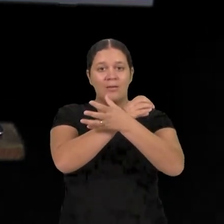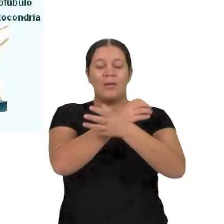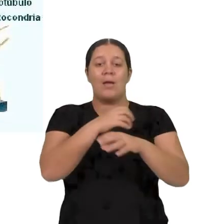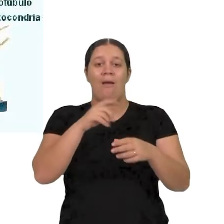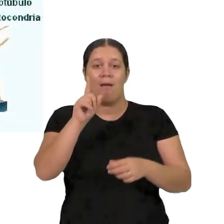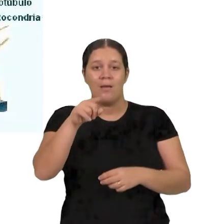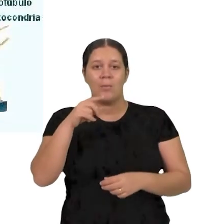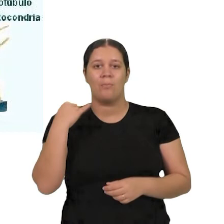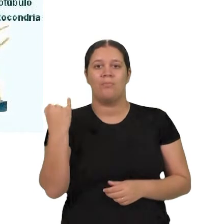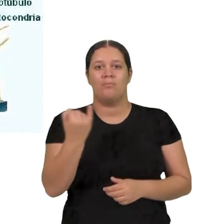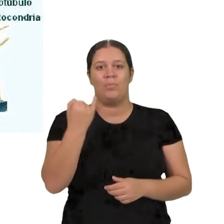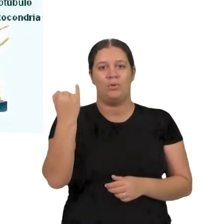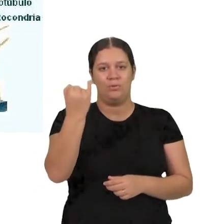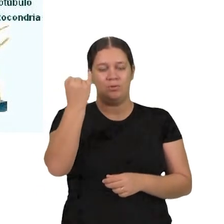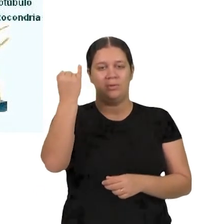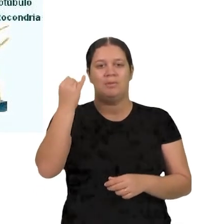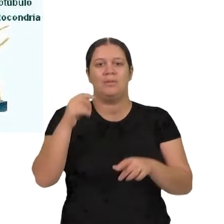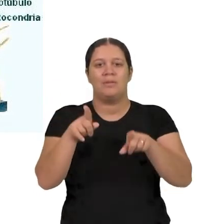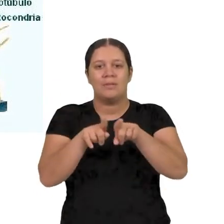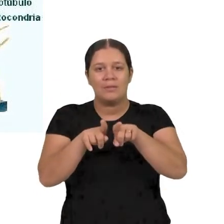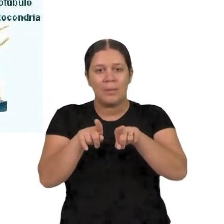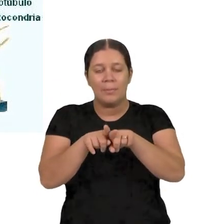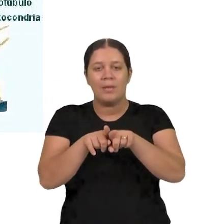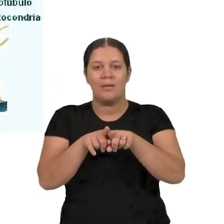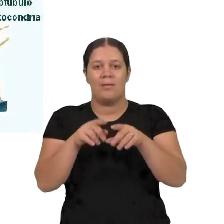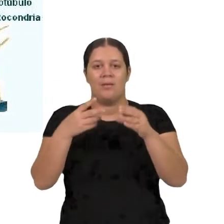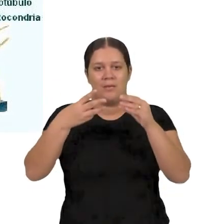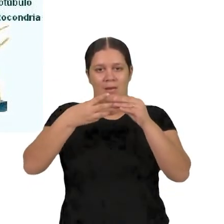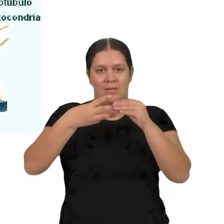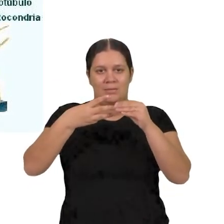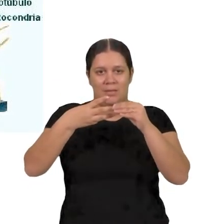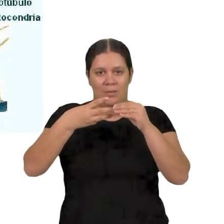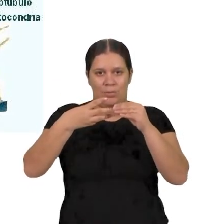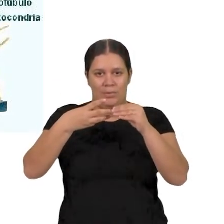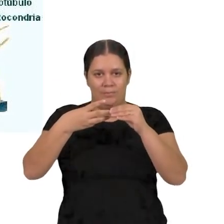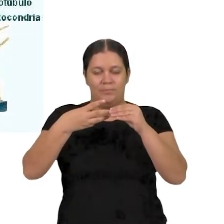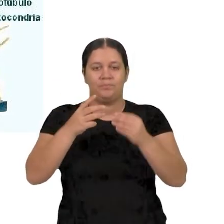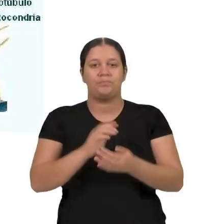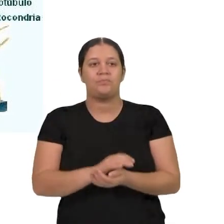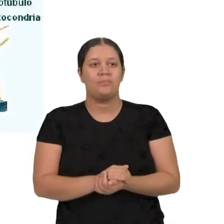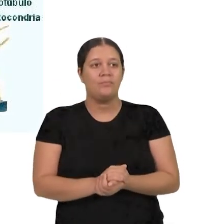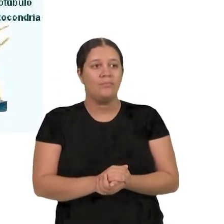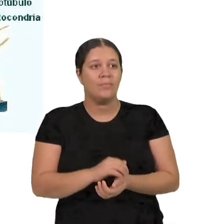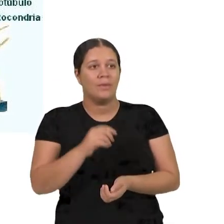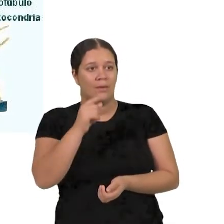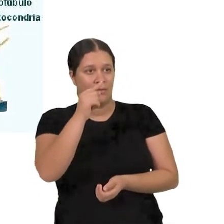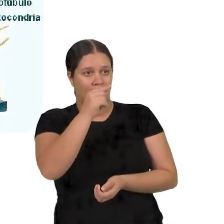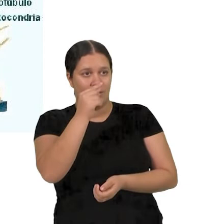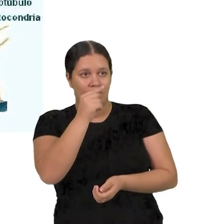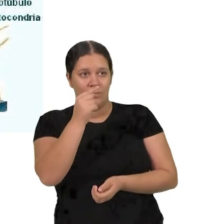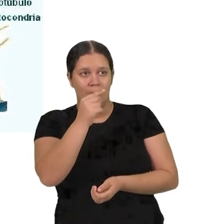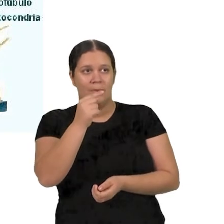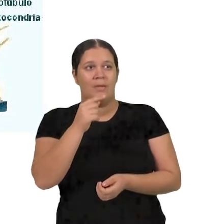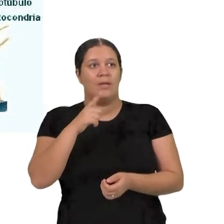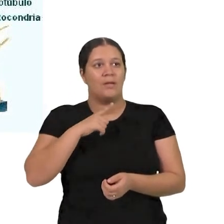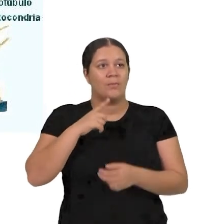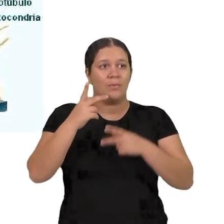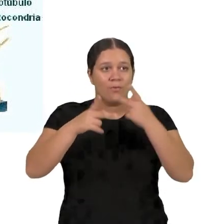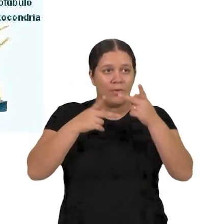crucial, sabe, no funcionamento também dessa célula, tá? Então, olha, coloquei até alguma, ó, sustentação da